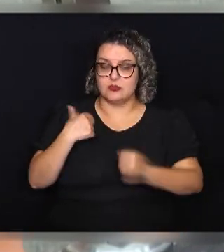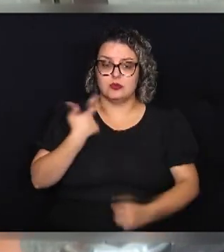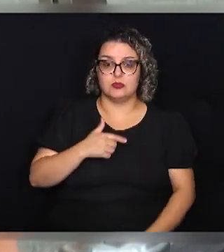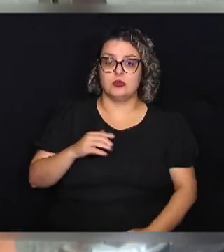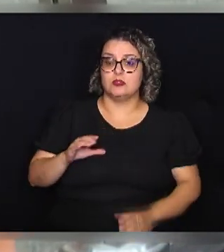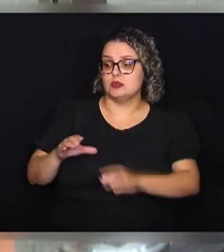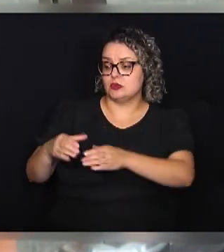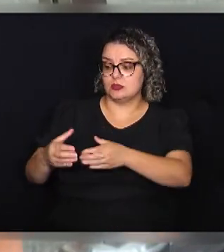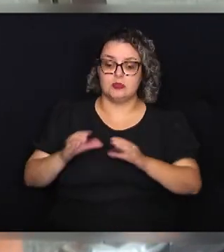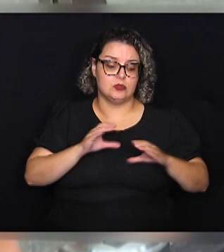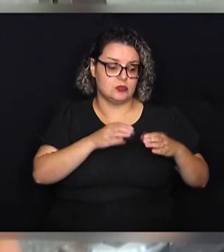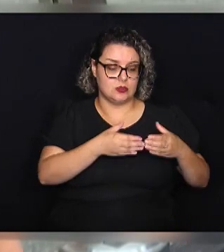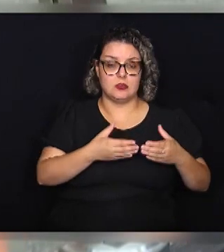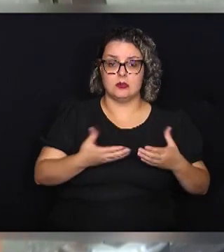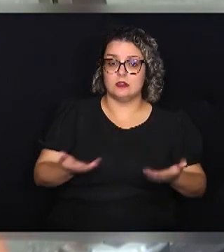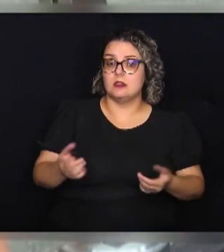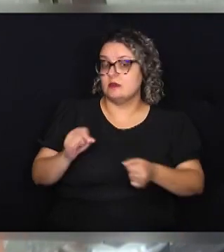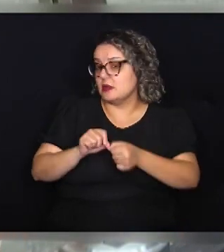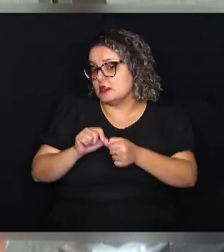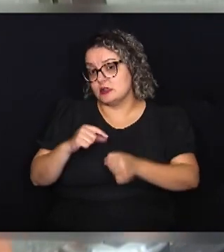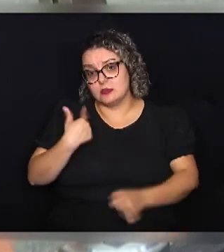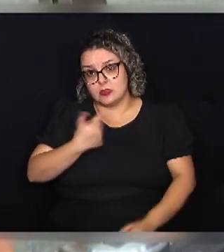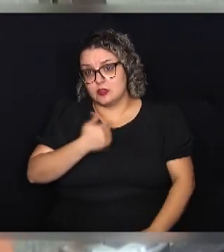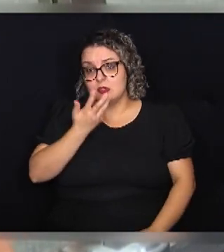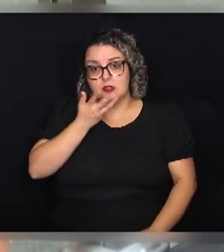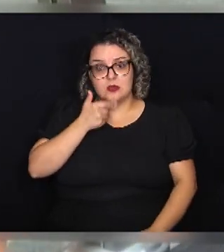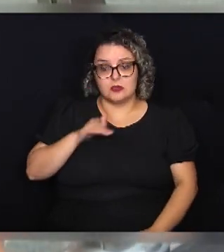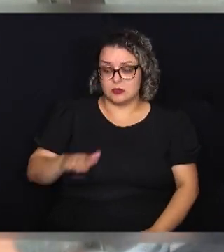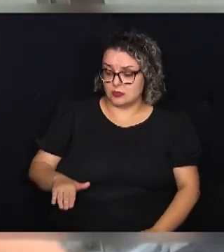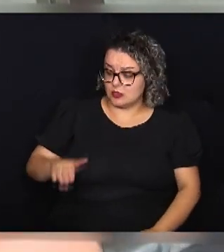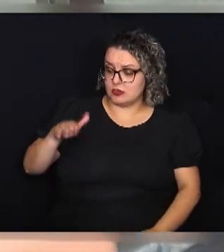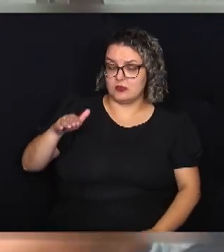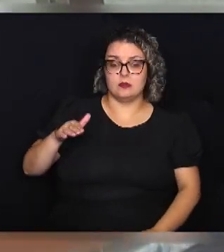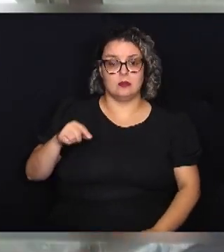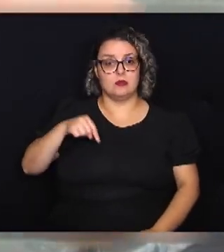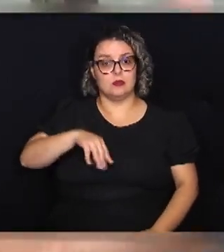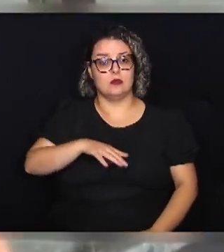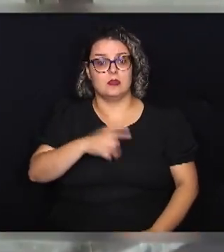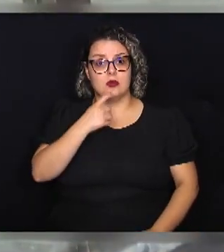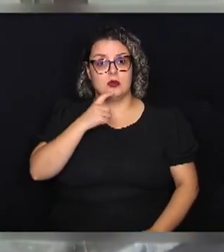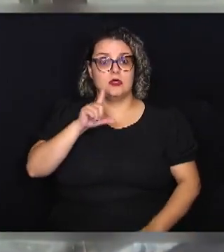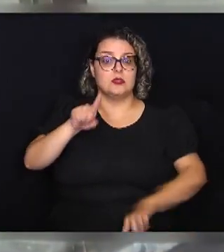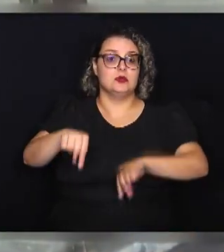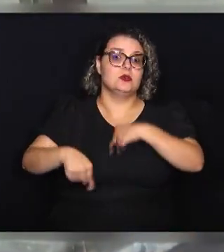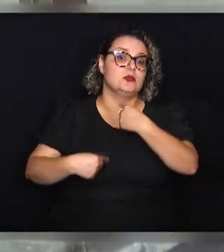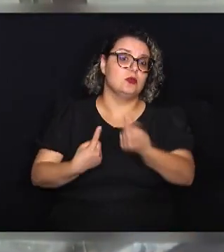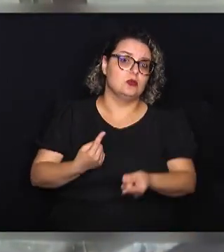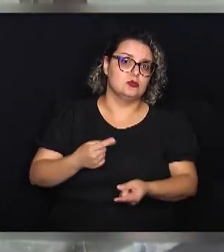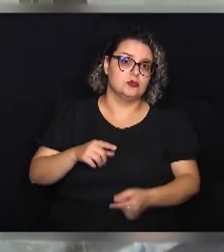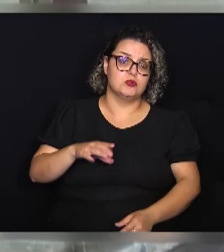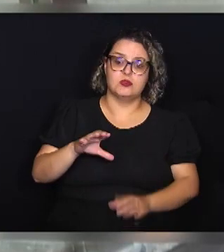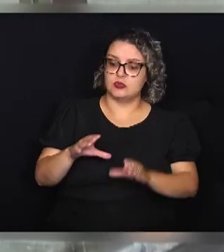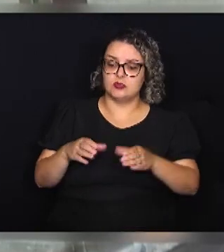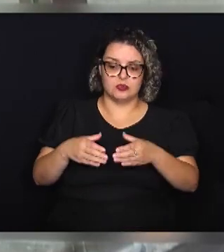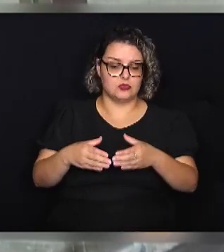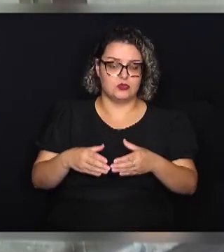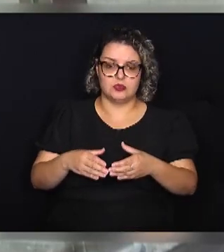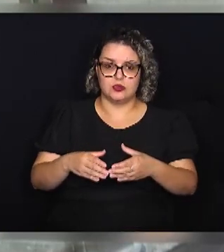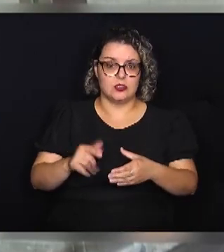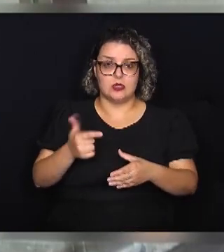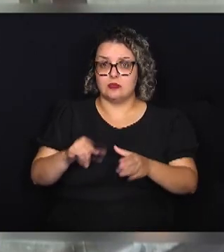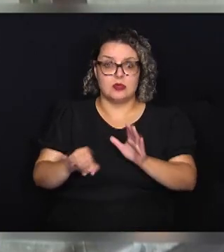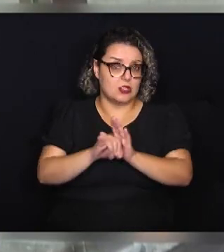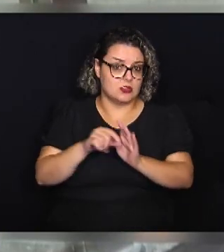está levando as nossas crianças, né, os pequenos aqui da cidade, a escolherem outros times, né, que nem têm identidade com a